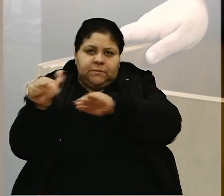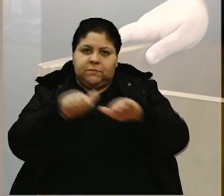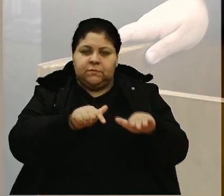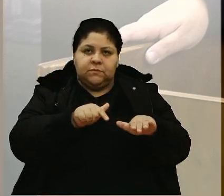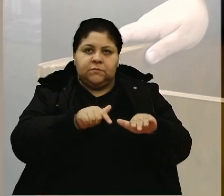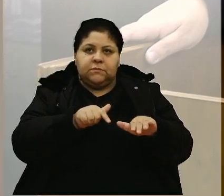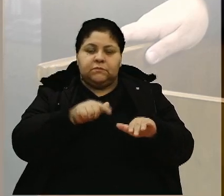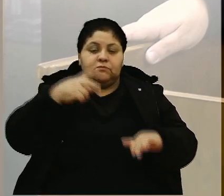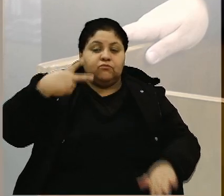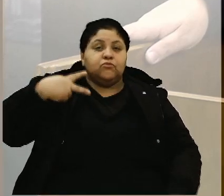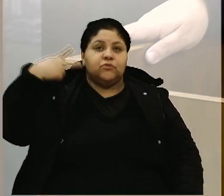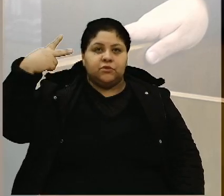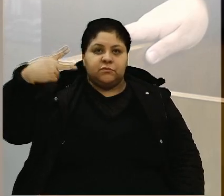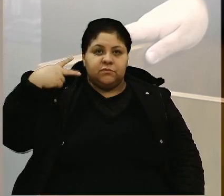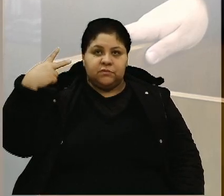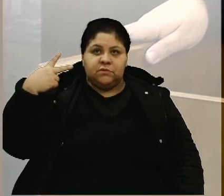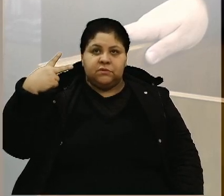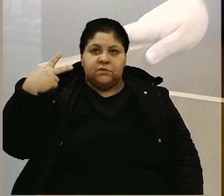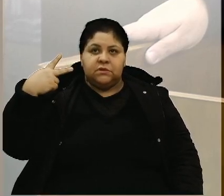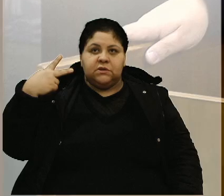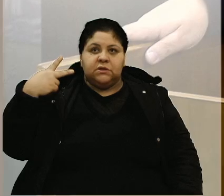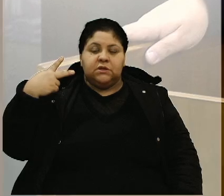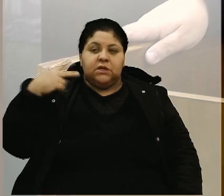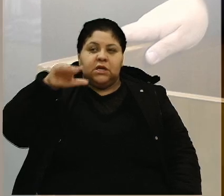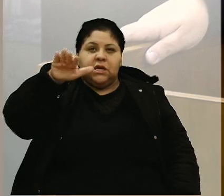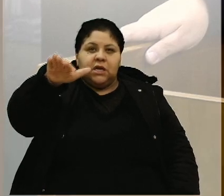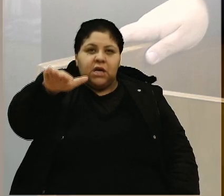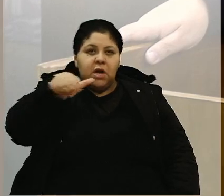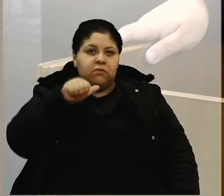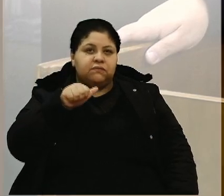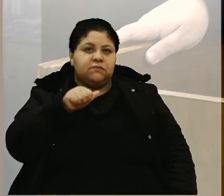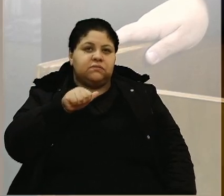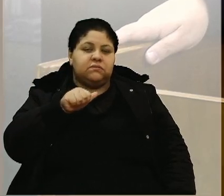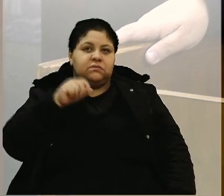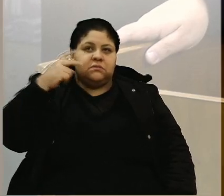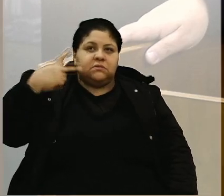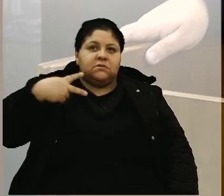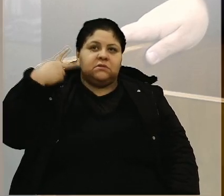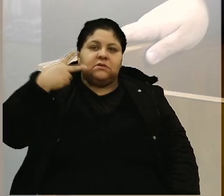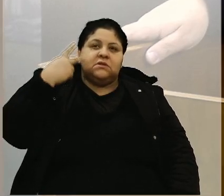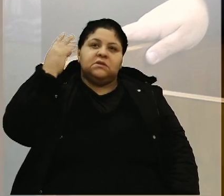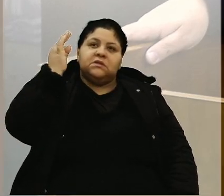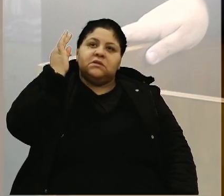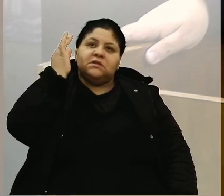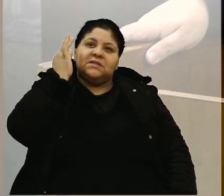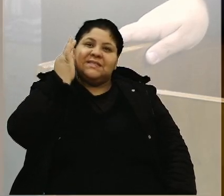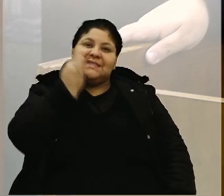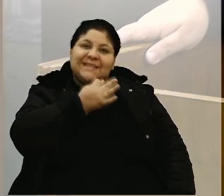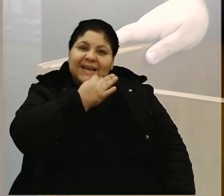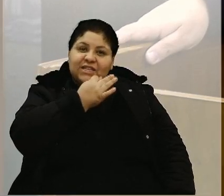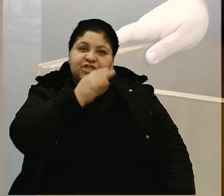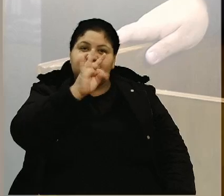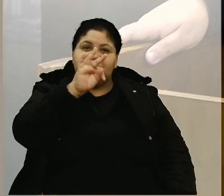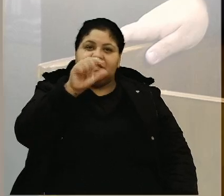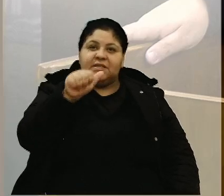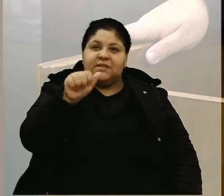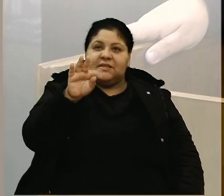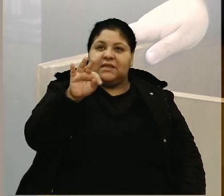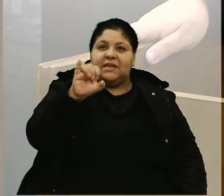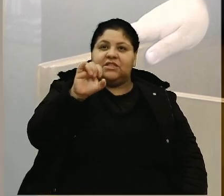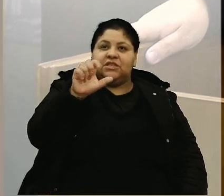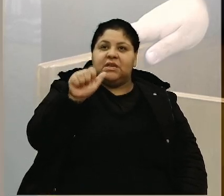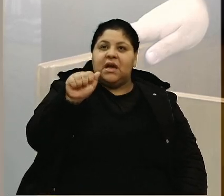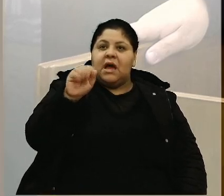um parlamentar instiga e chama a vereadora de Tati abortista, mais do que uma